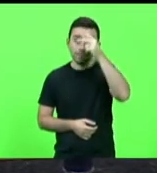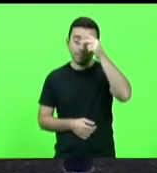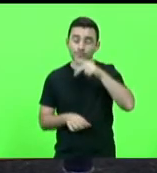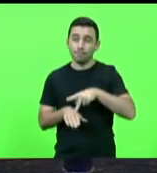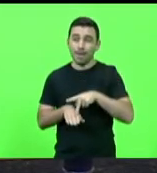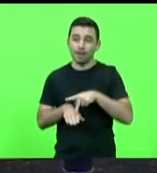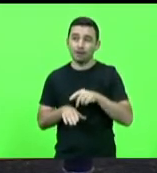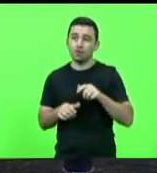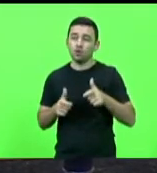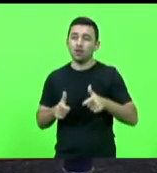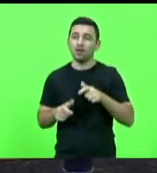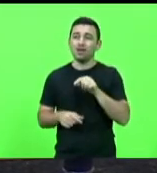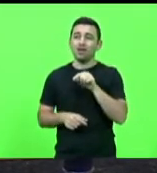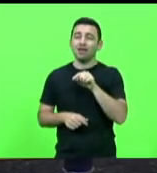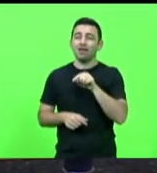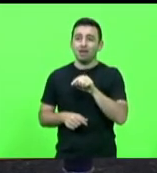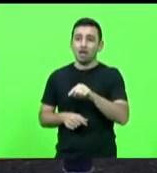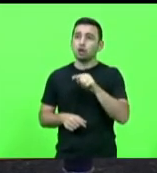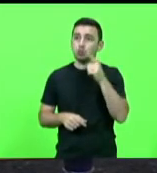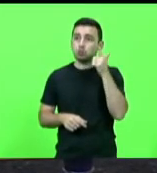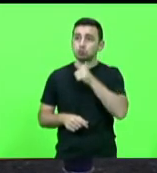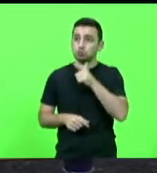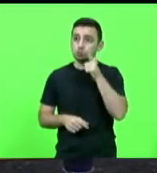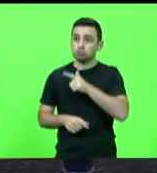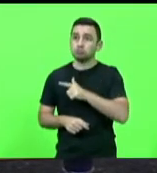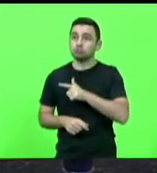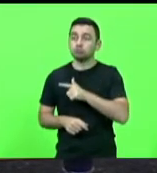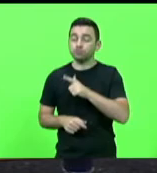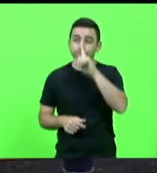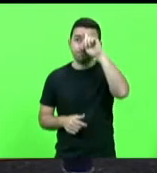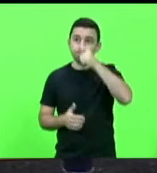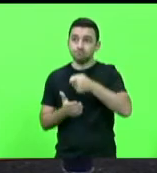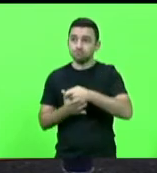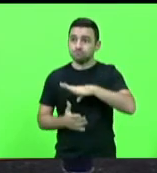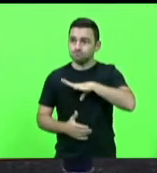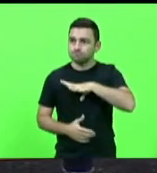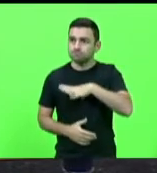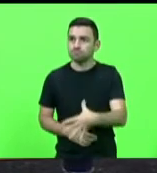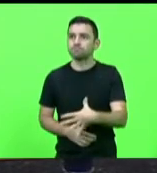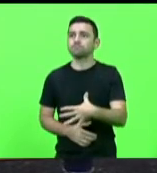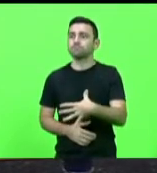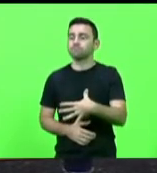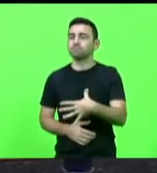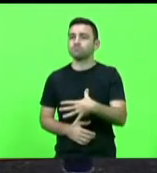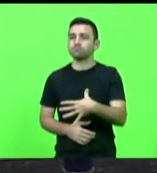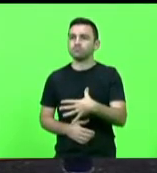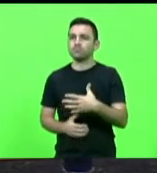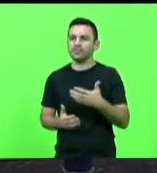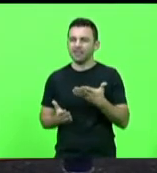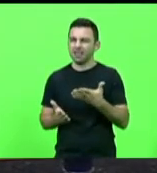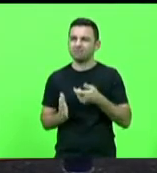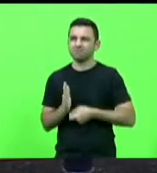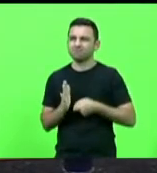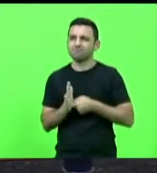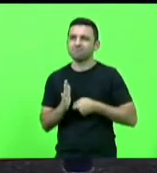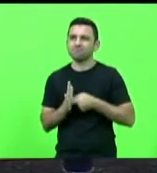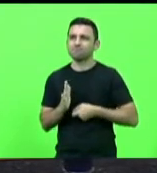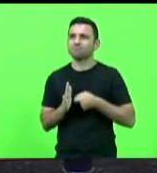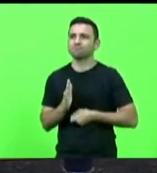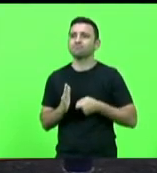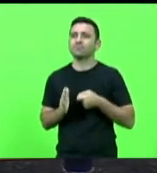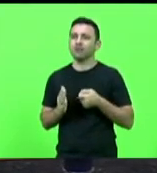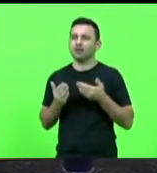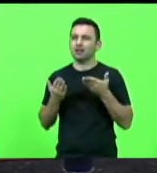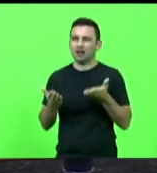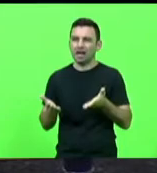presidente da ANFRE, pela decisão, pela coragem, pela decisão dele de enfrentar uma grande